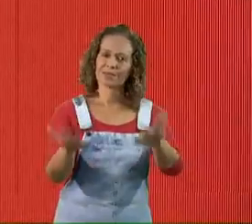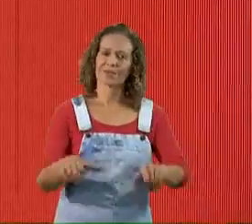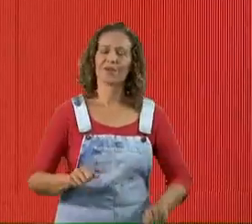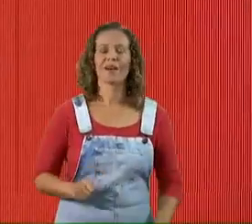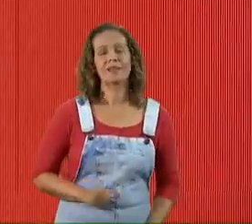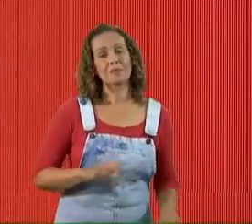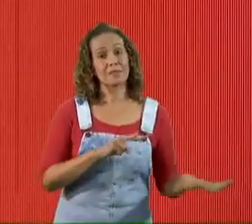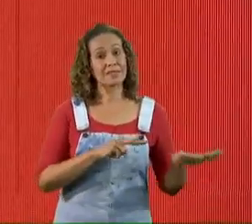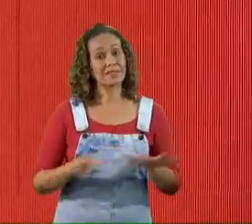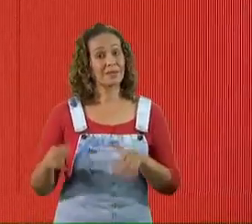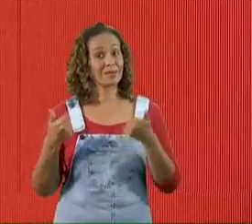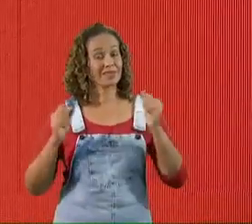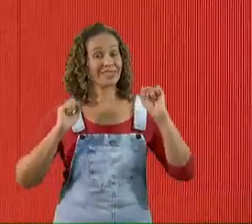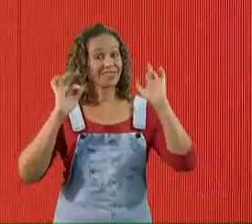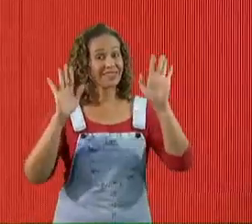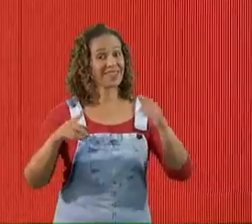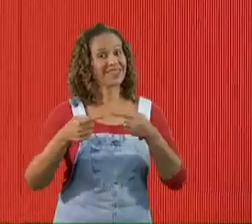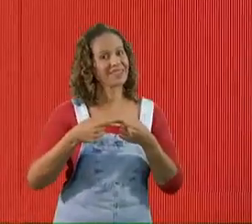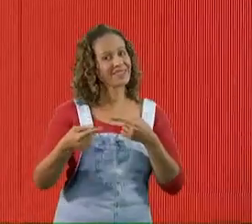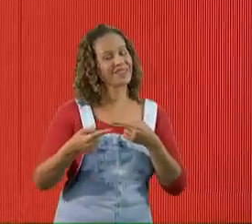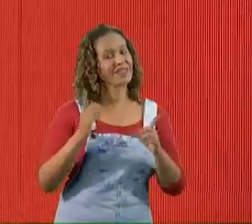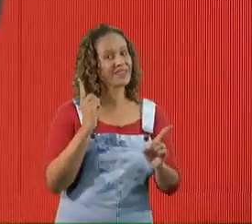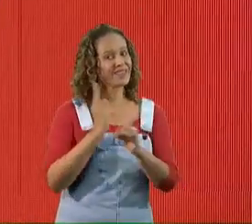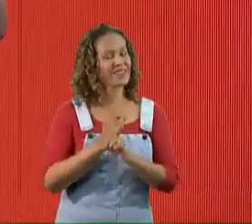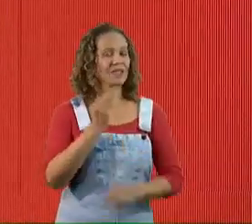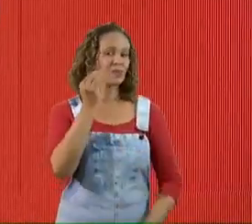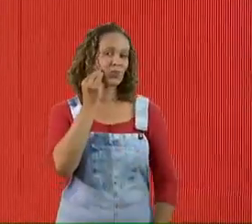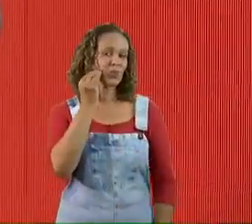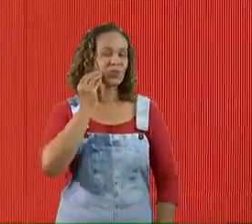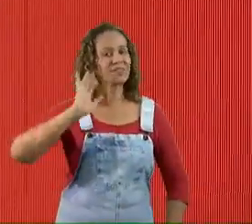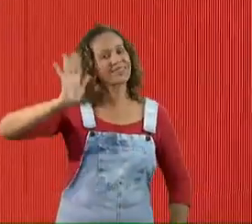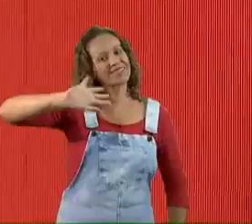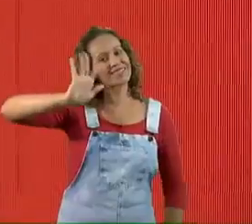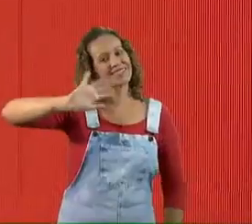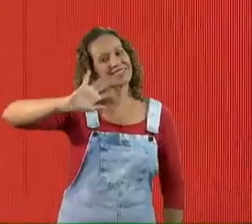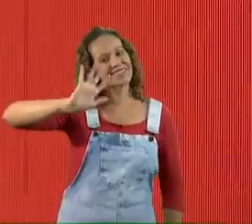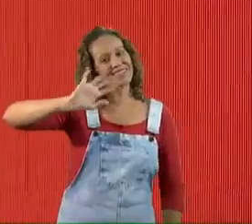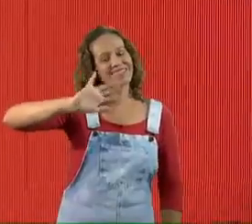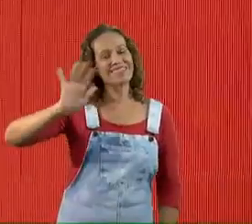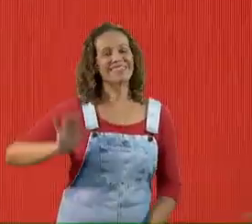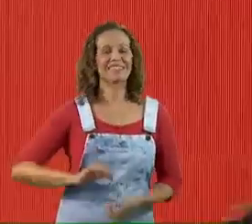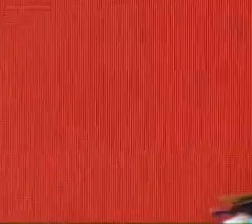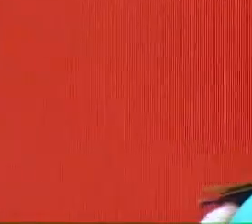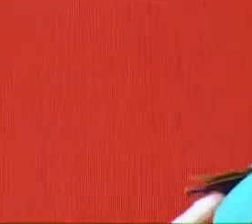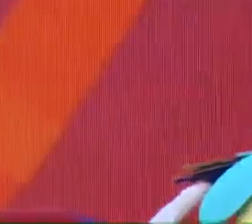excelente semana e até semana que vem. Beijinho, tchau!